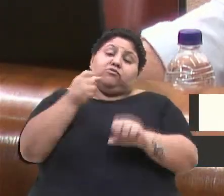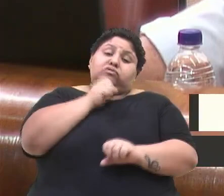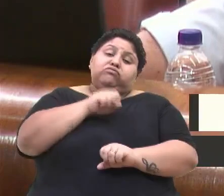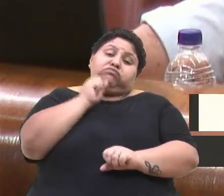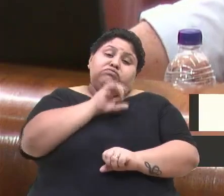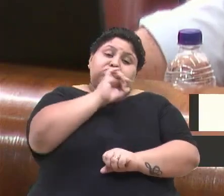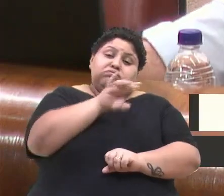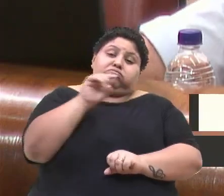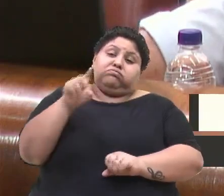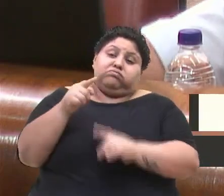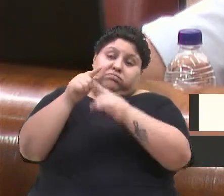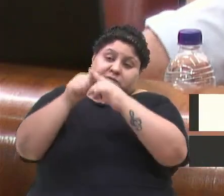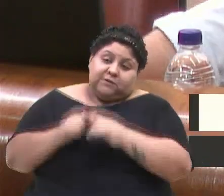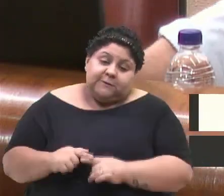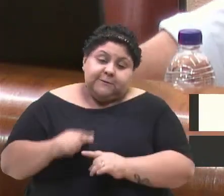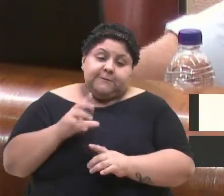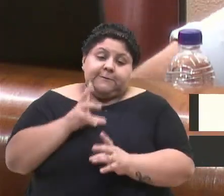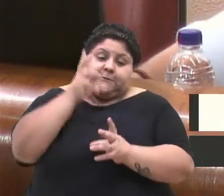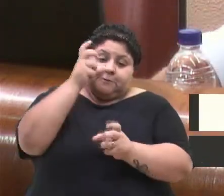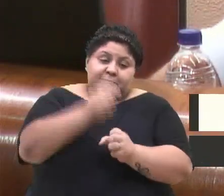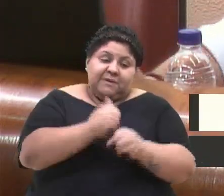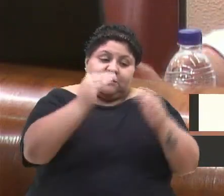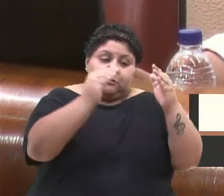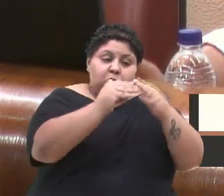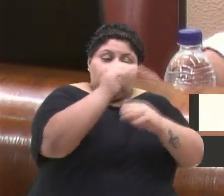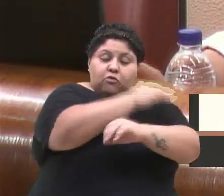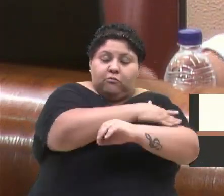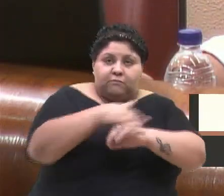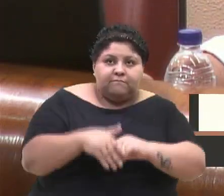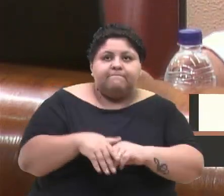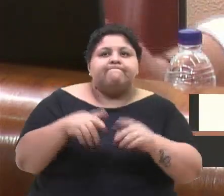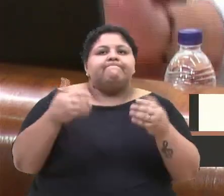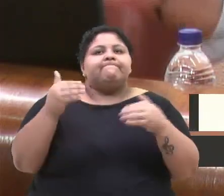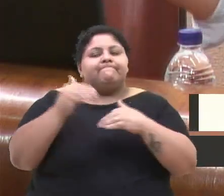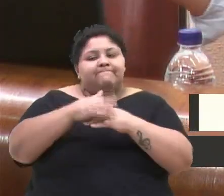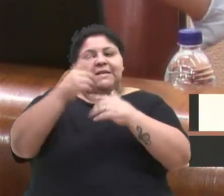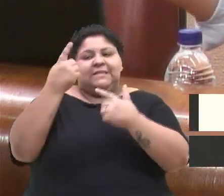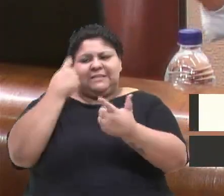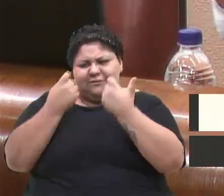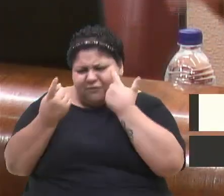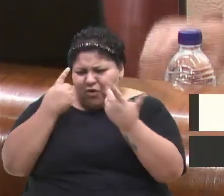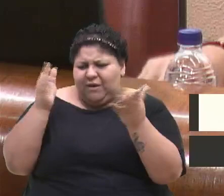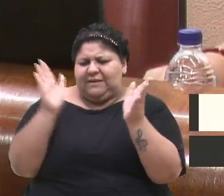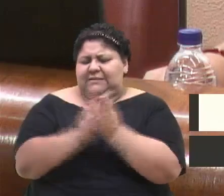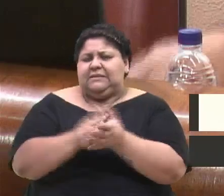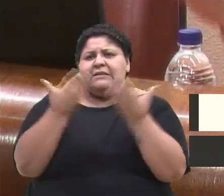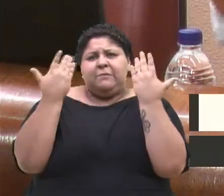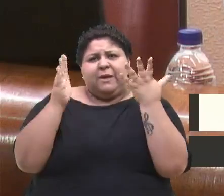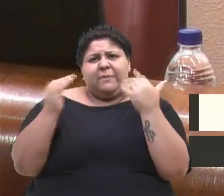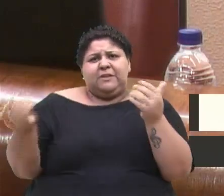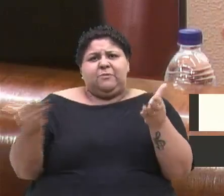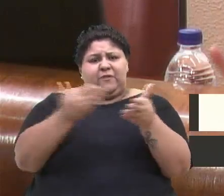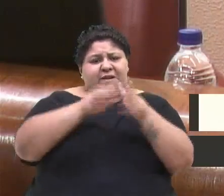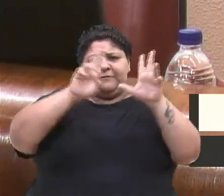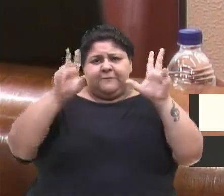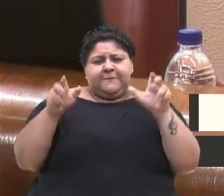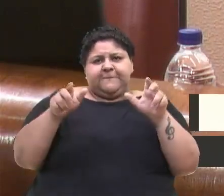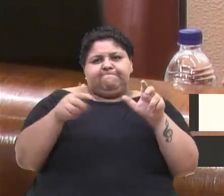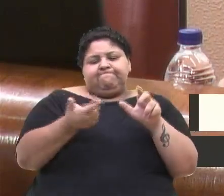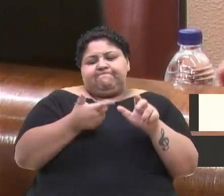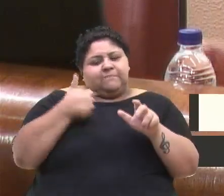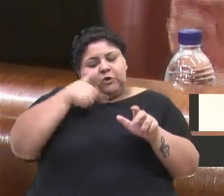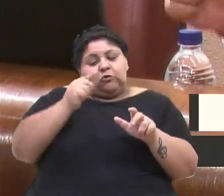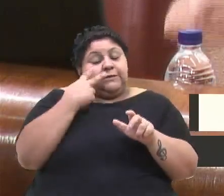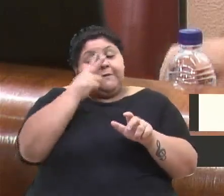animais em situação de rua e cada vez mais teremos maus tratos. Mas parabenizo o senhor por trazer o assunto. Eu confesso que eu não consegui assistir o